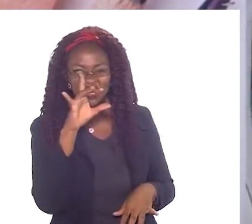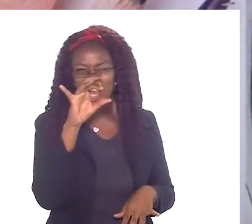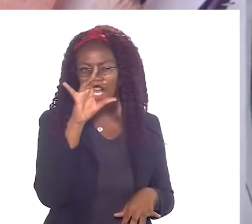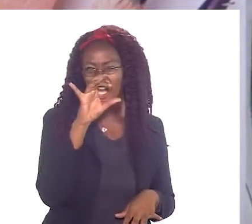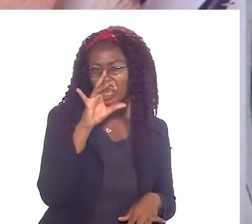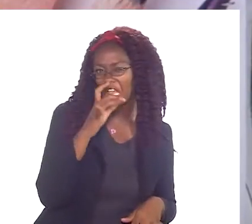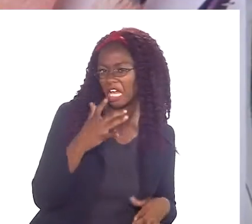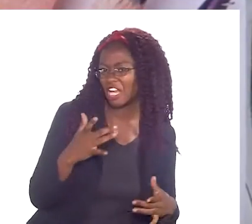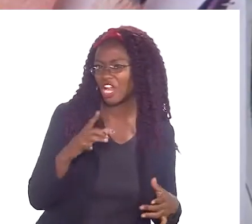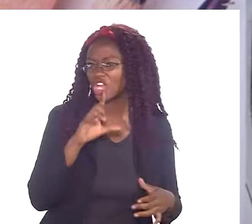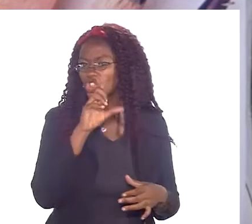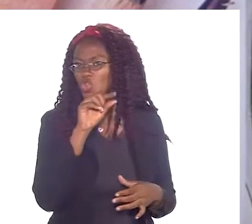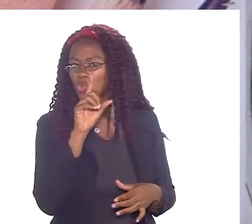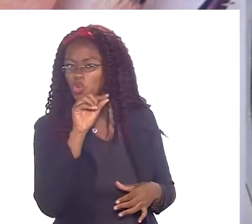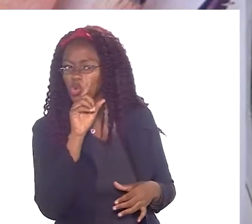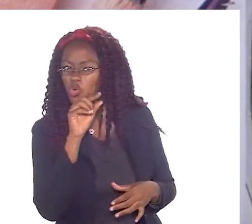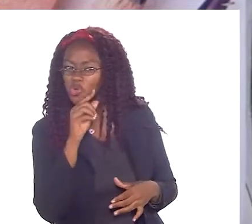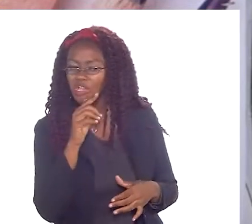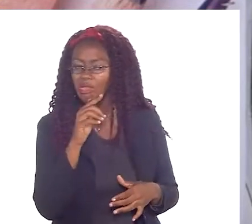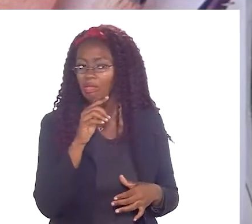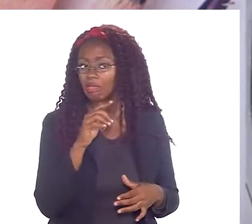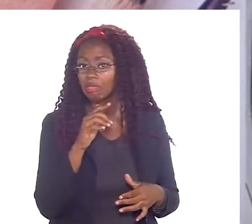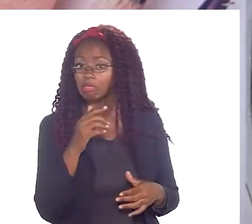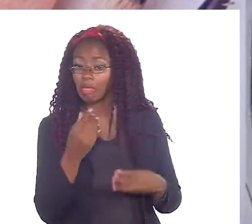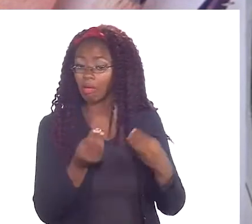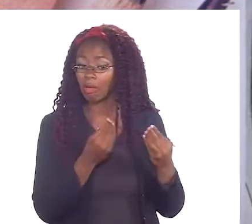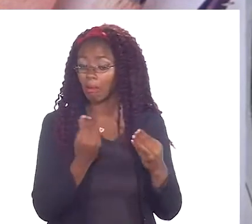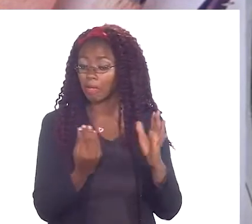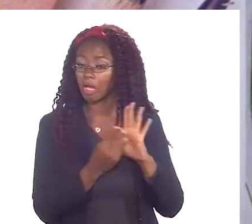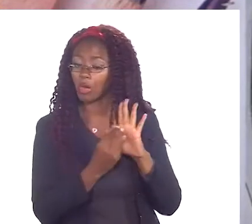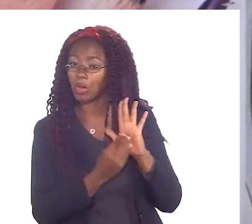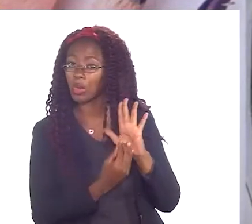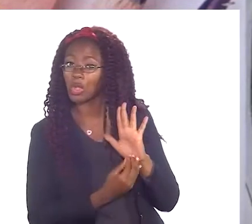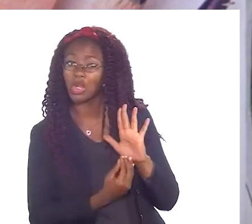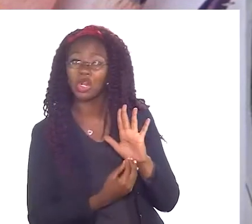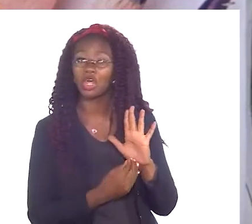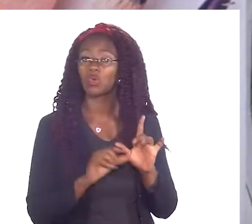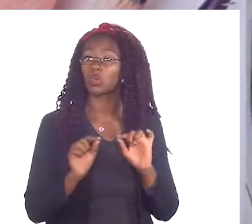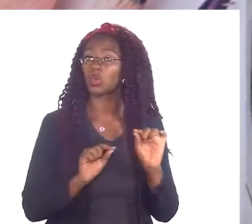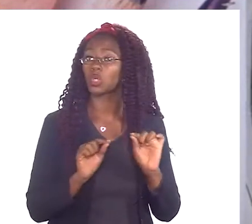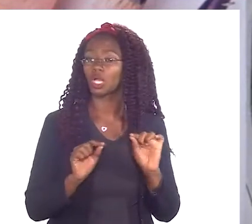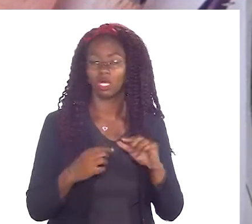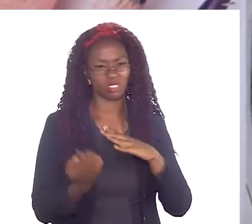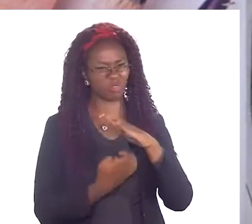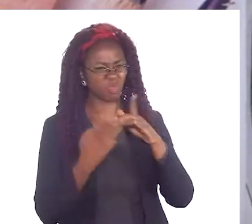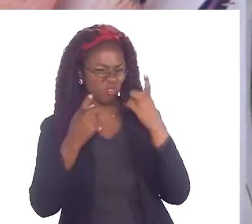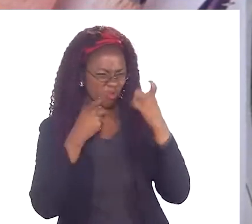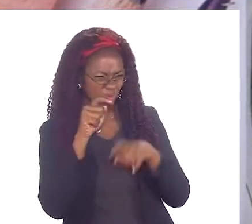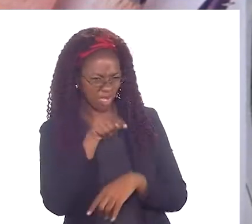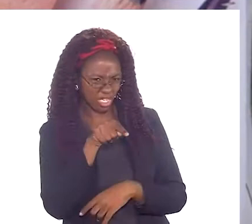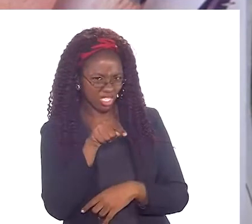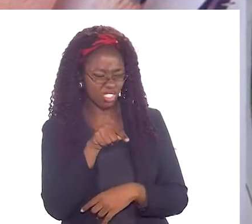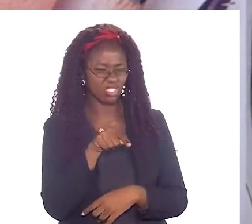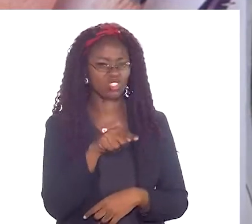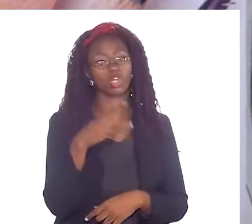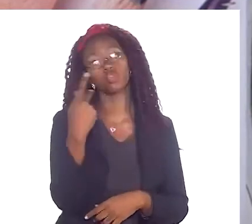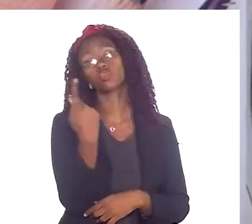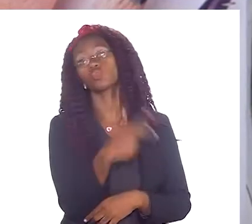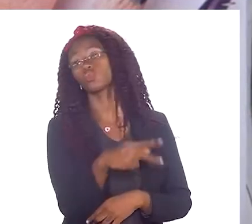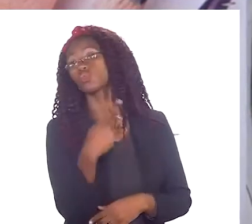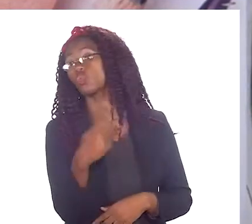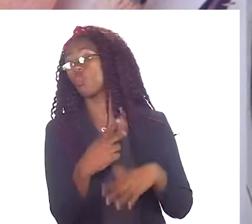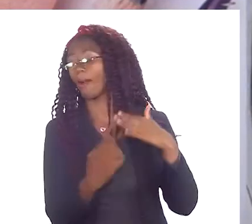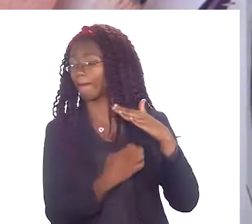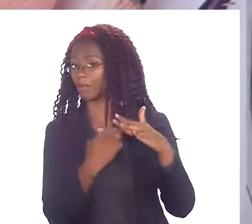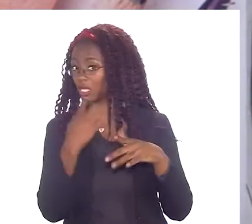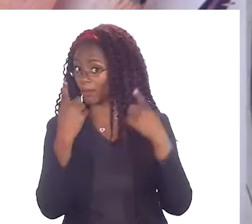Dar uma olhadinha, ver a questão, né, do perfil, o que coloca, o que não coloca. As empresas têm se preocupado com isso? A